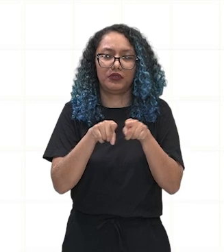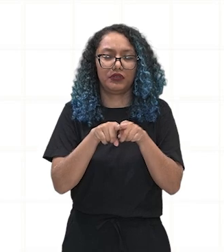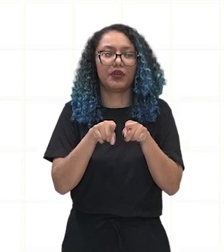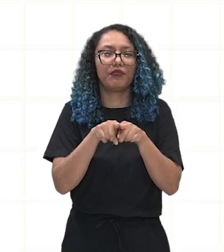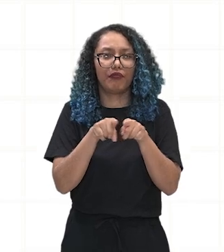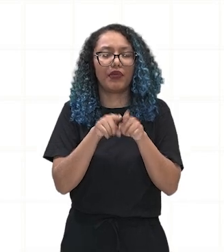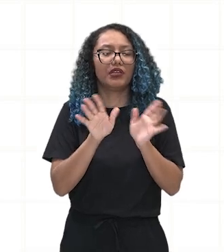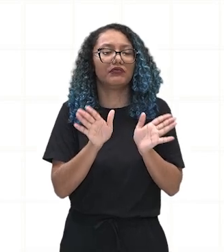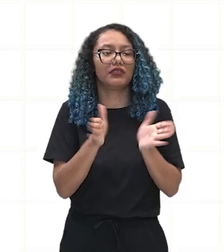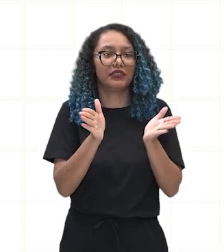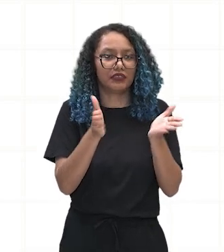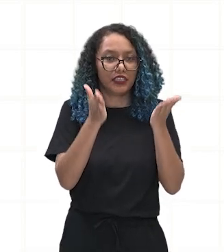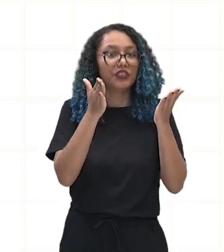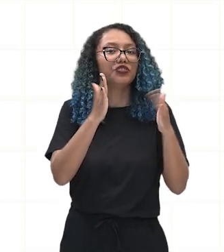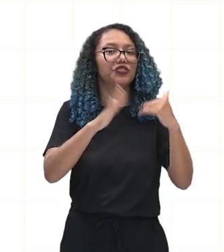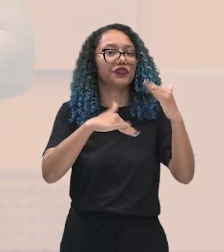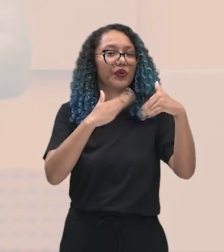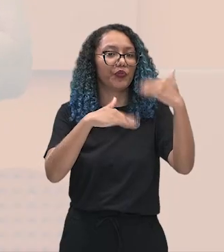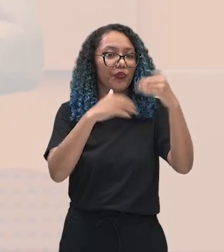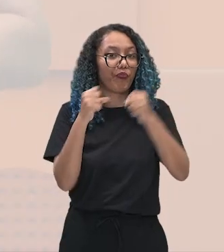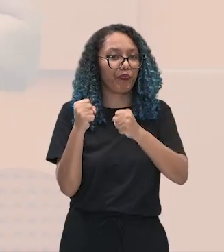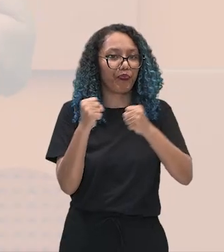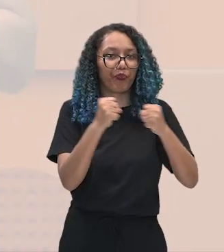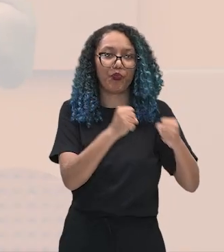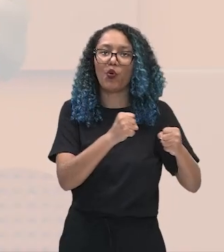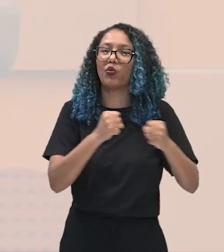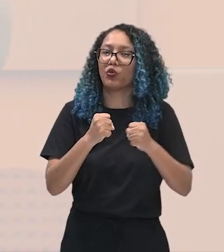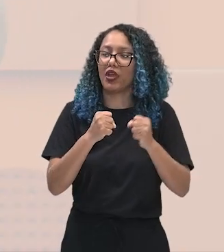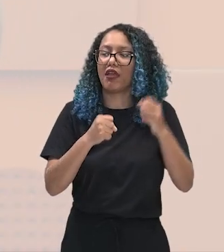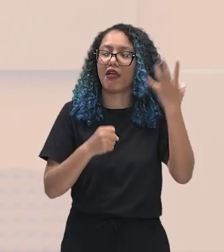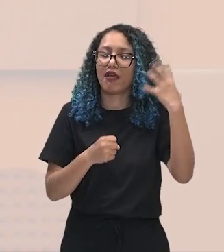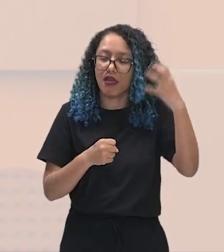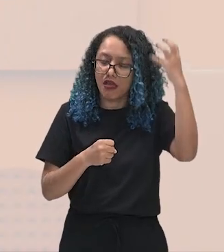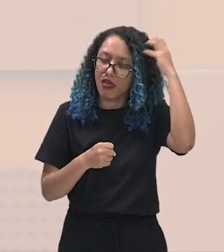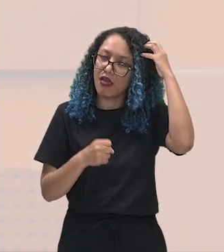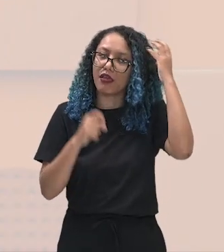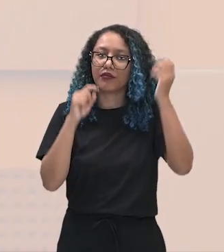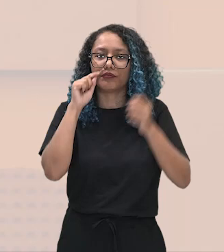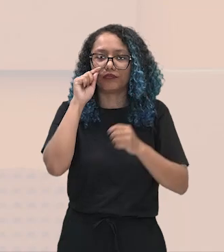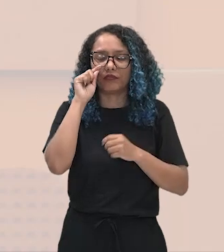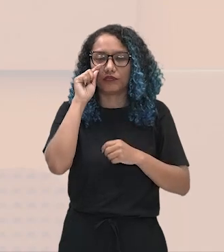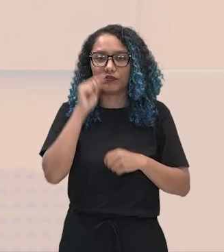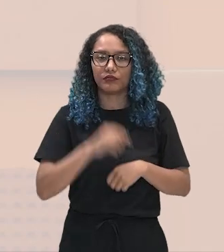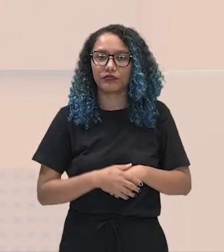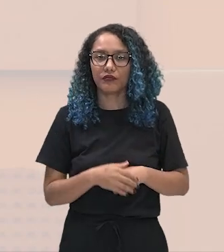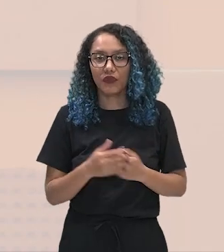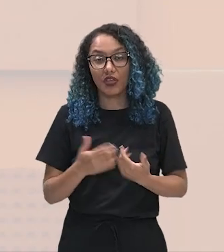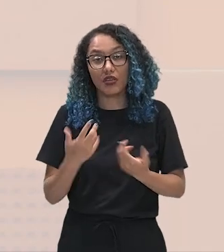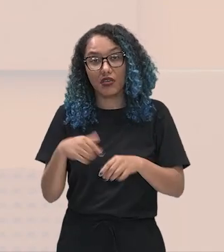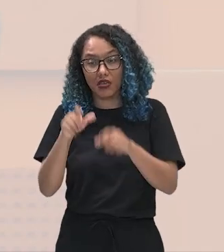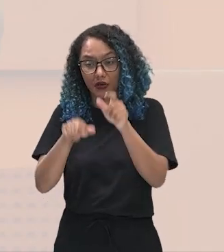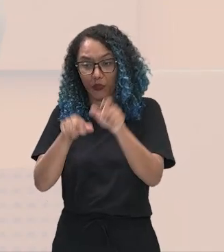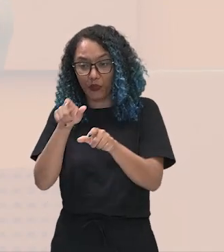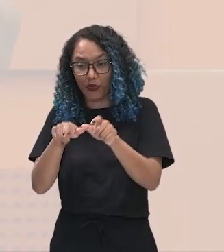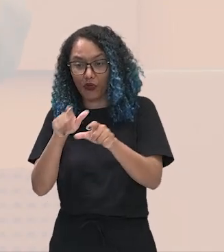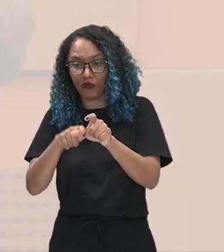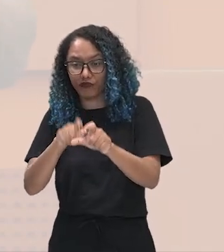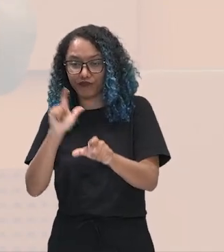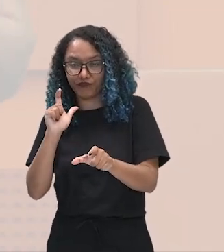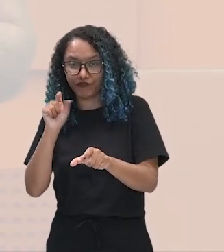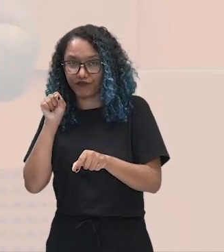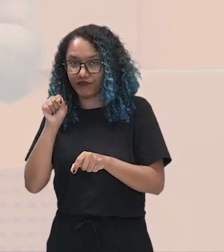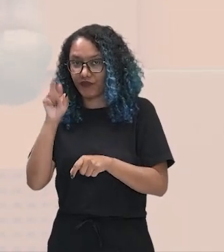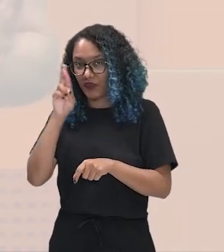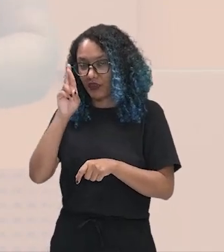aumentar cada vez mais este poder do rei, fazendo com que as pessoas se tornem menos dependentes dos senhores feudais e agora o